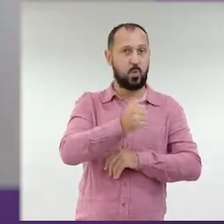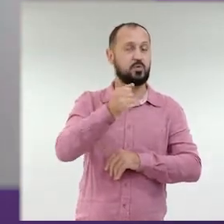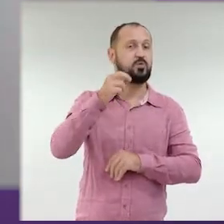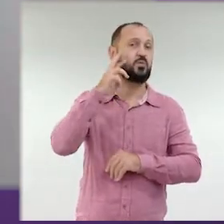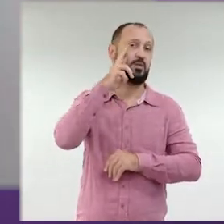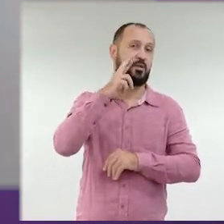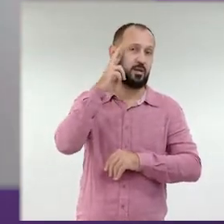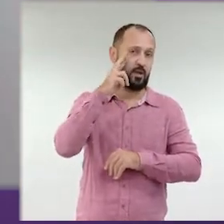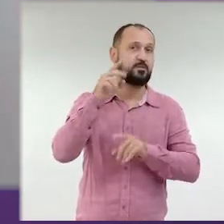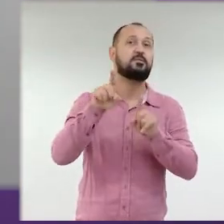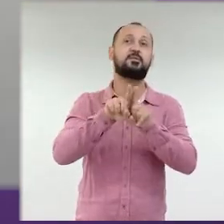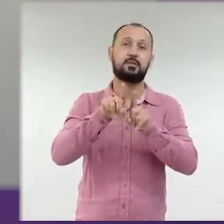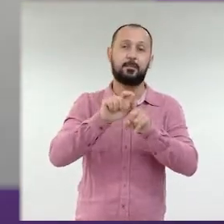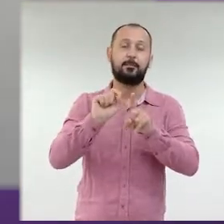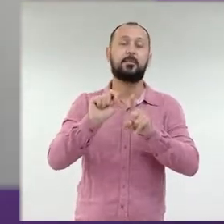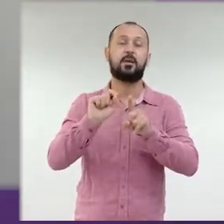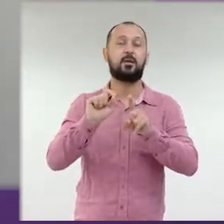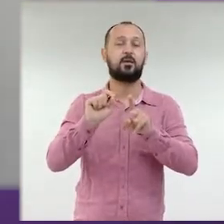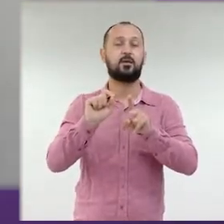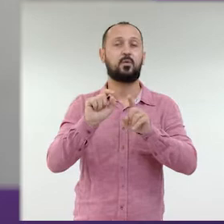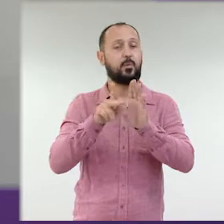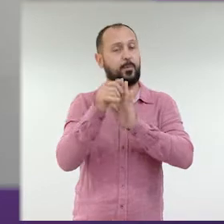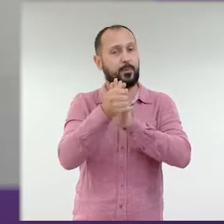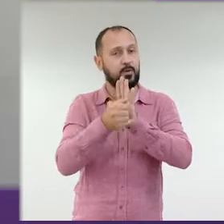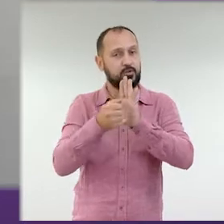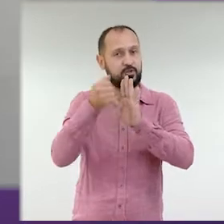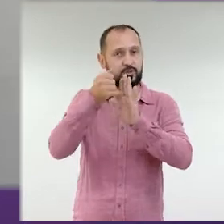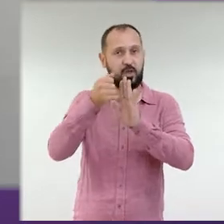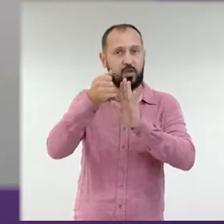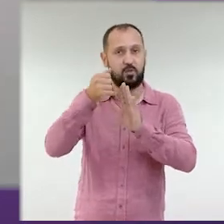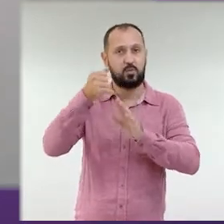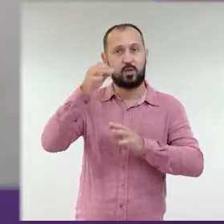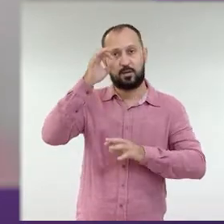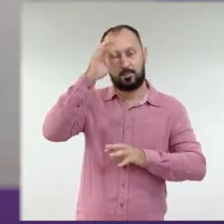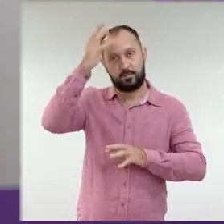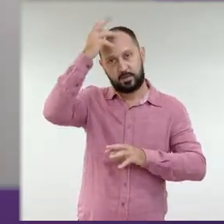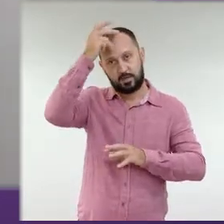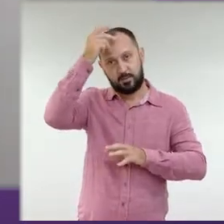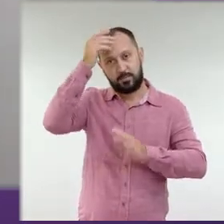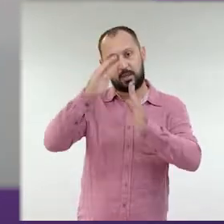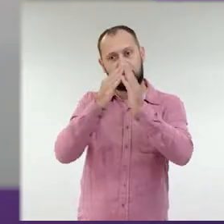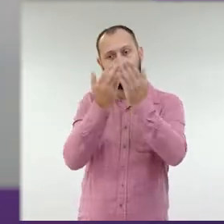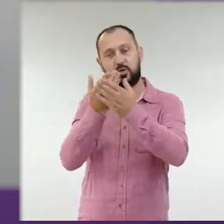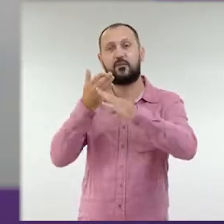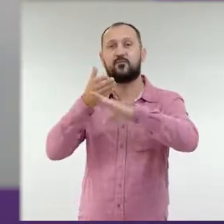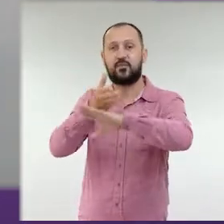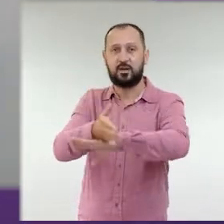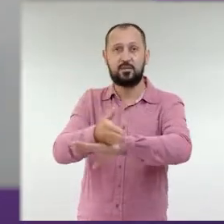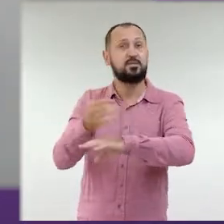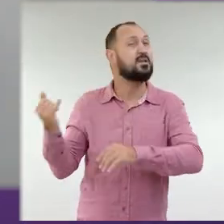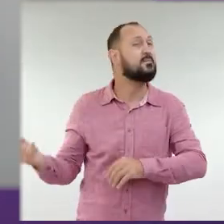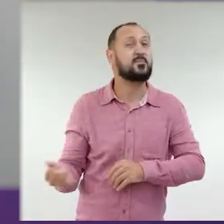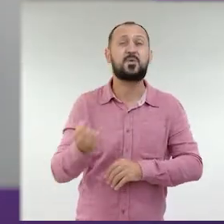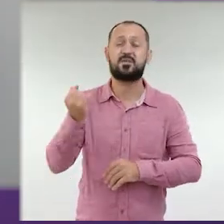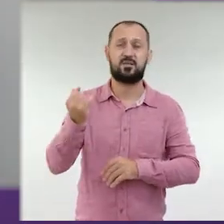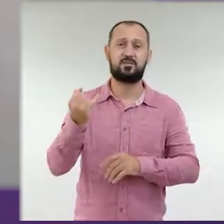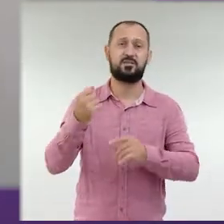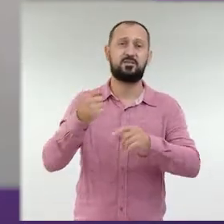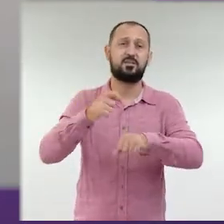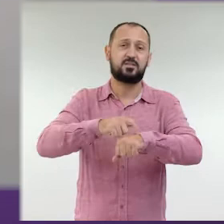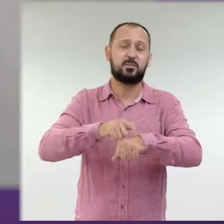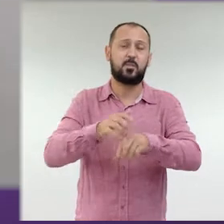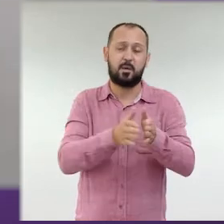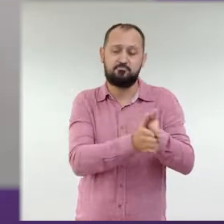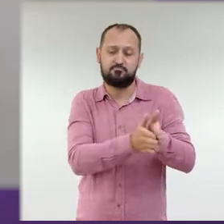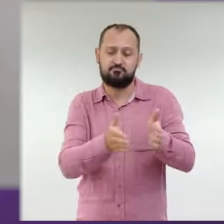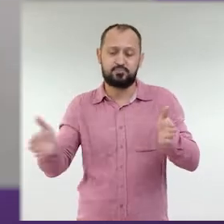Penha Vai à Escola nos seus municípios. Isso é muito importante, sobretudo em tempos de pandemia, onde